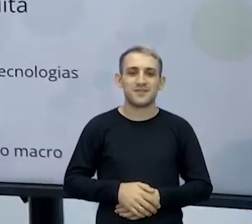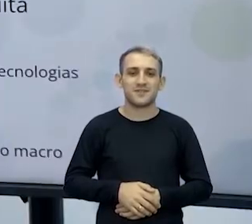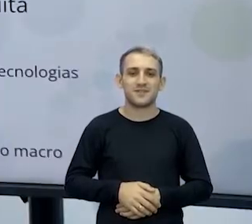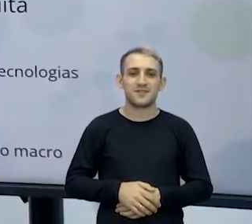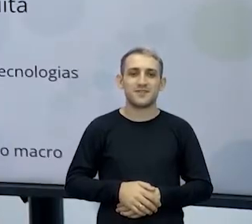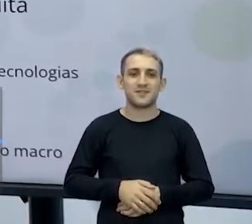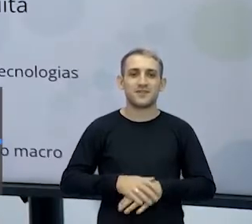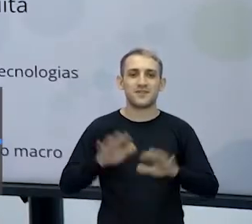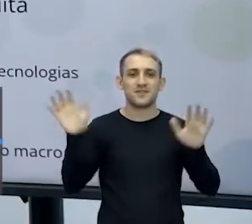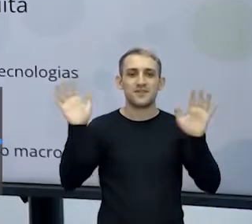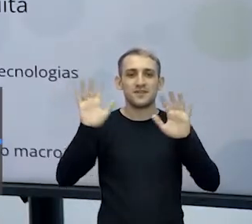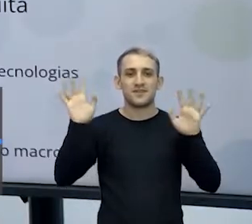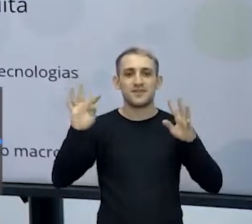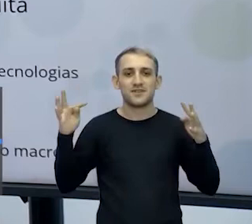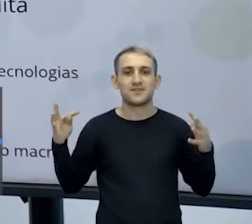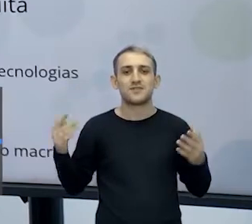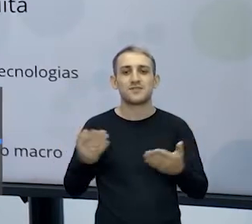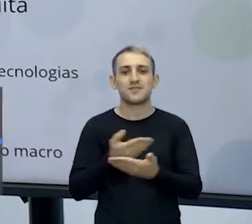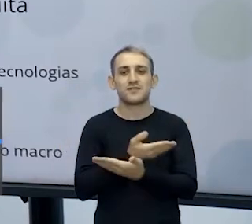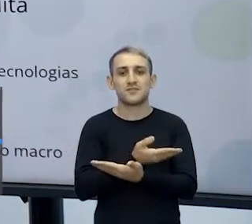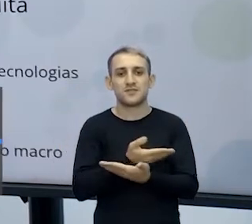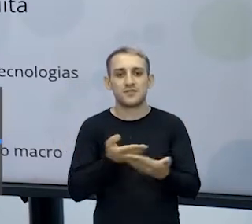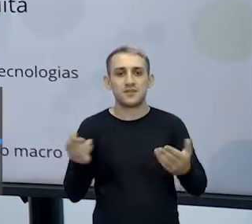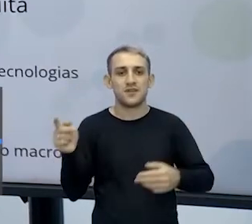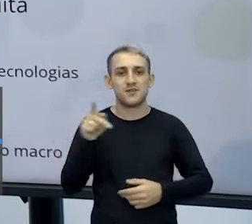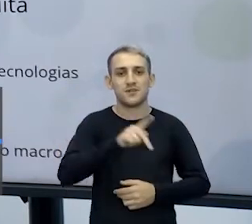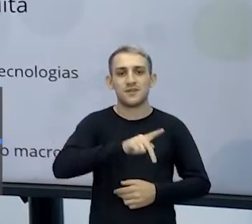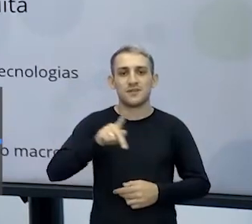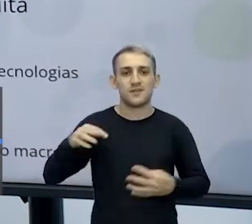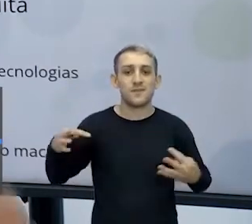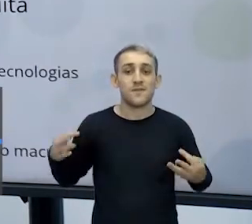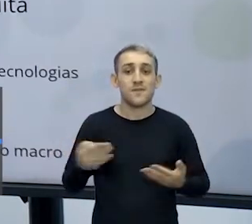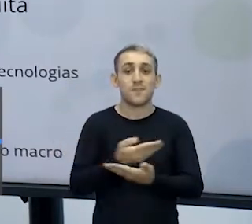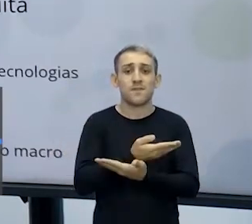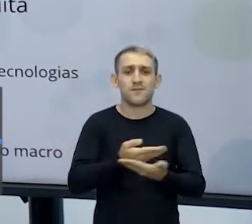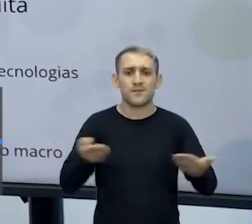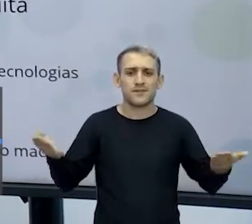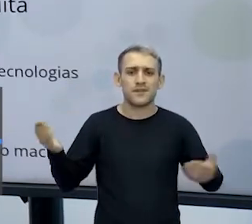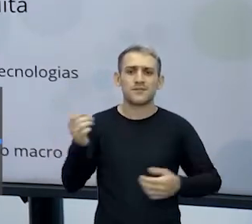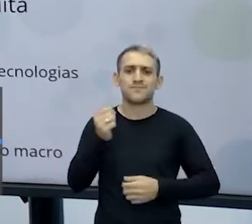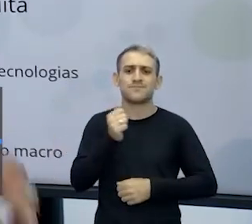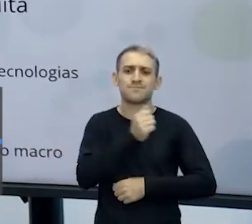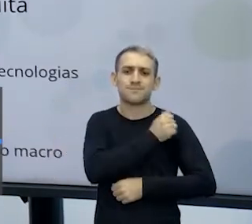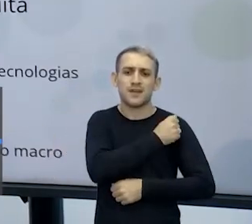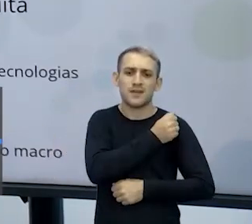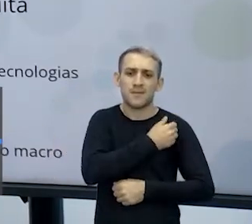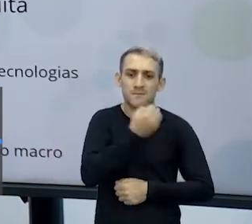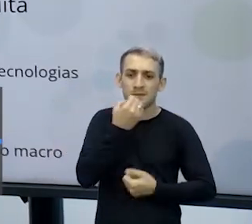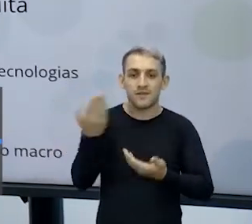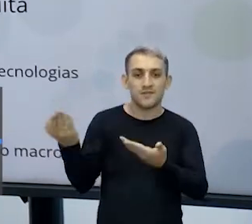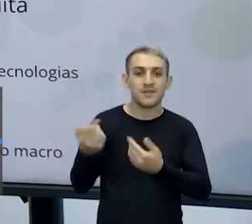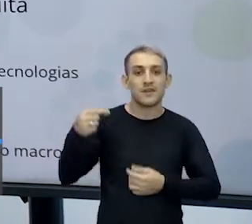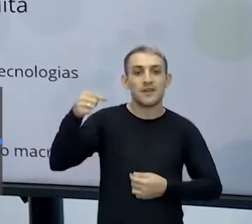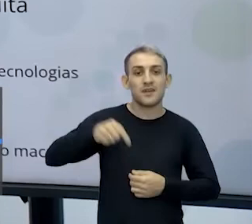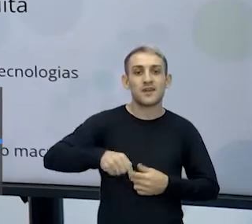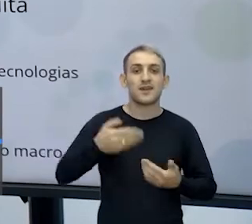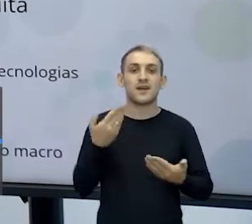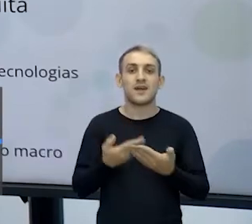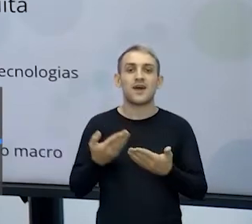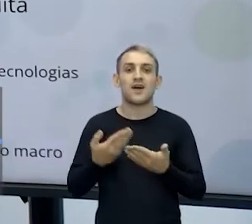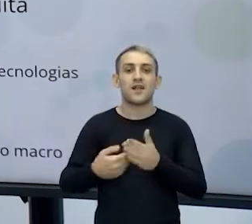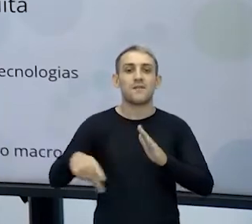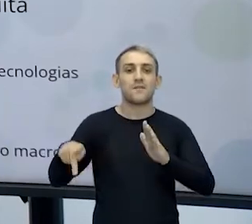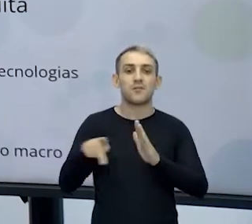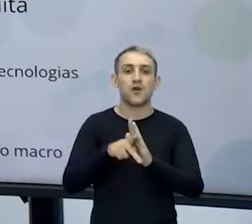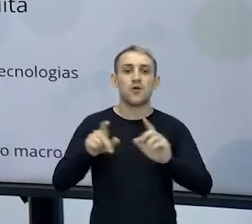Fala, nosso aluno! Tomou até um susto aqui. Fala, nossos alunos queridos estudantes! Bem-vindos aí mais essa aula Ciência da Natureza em